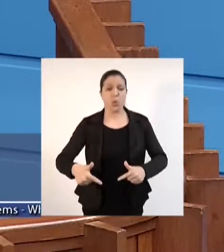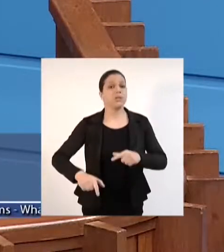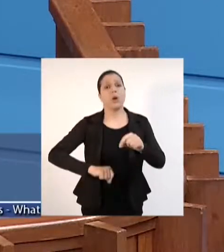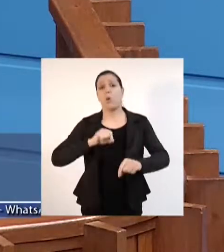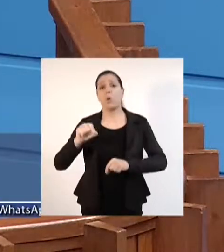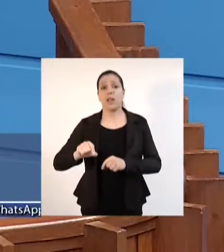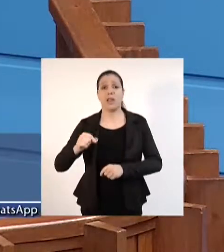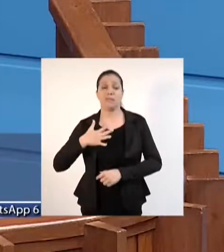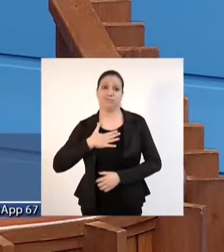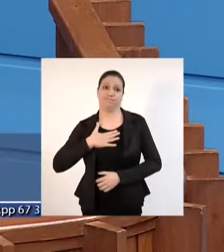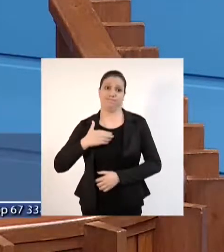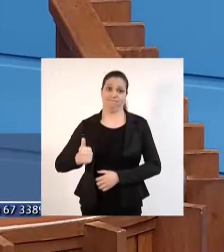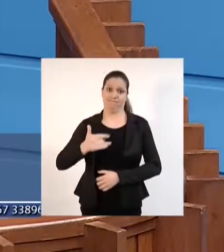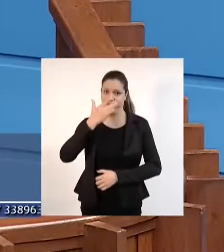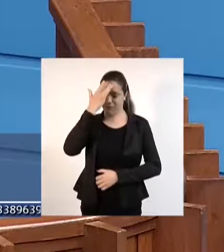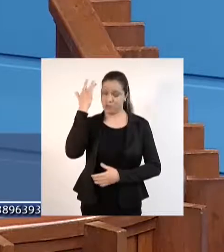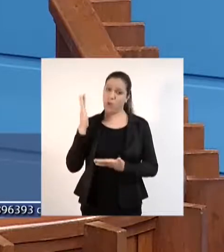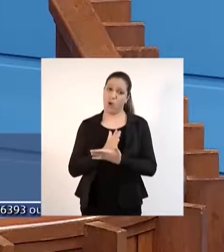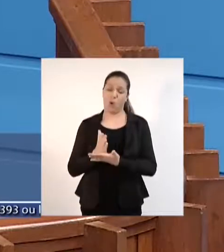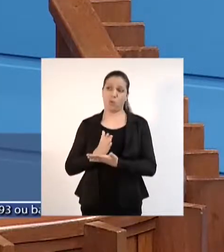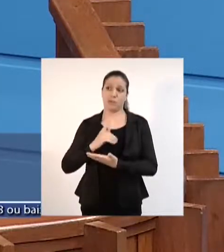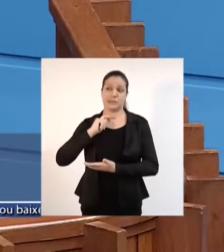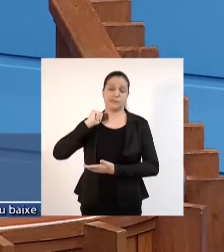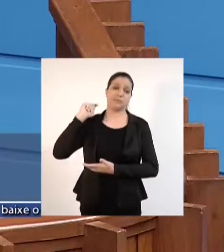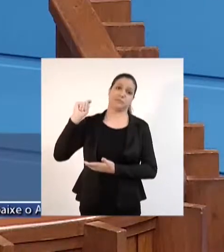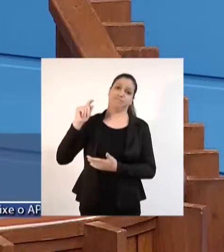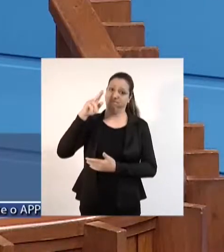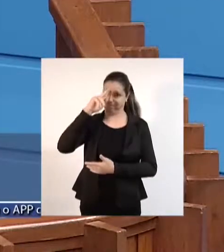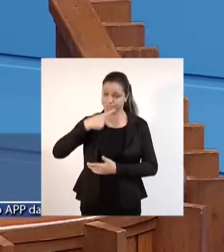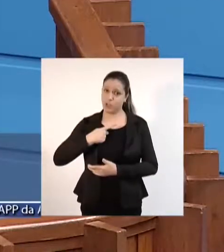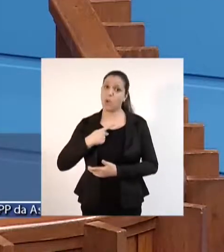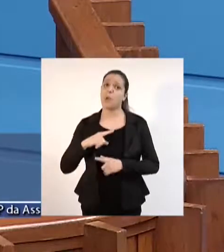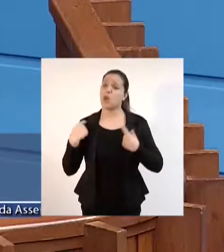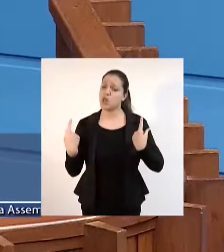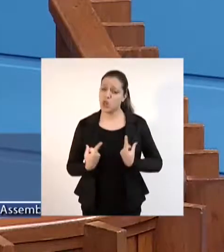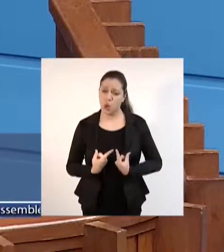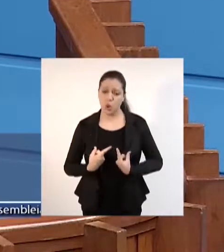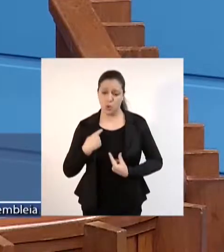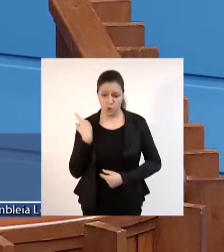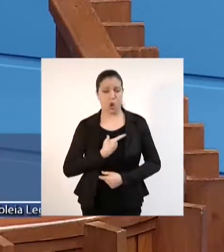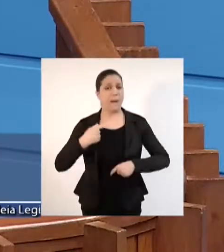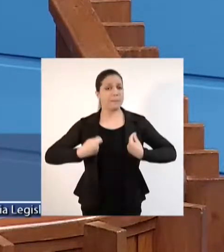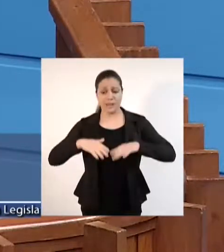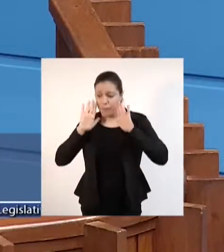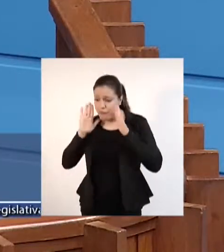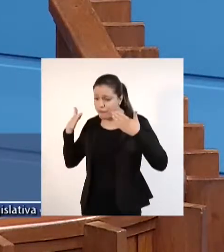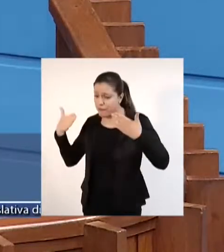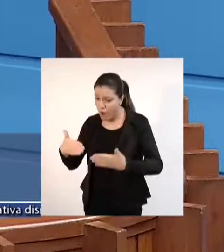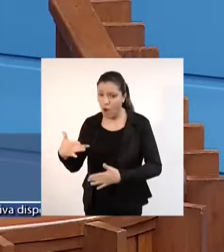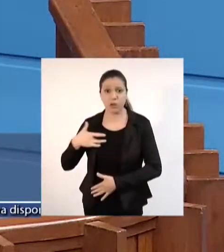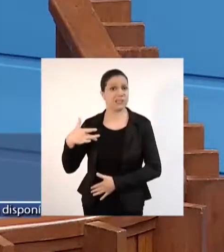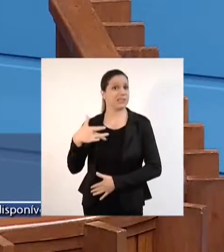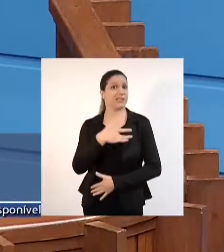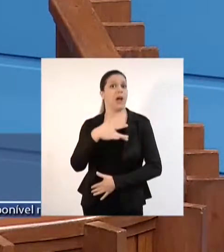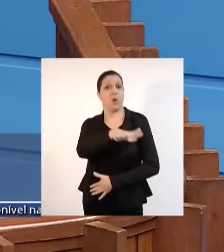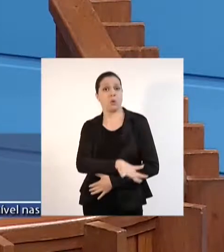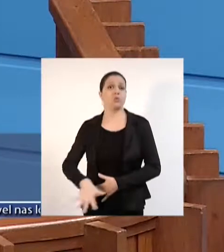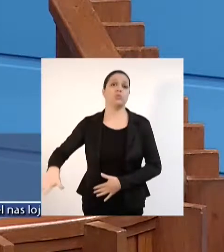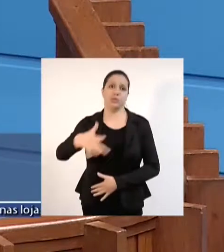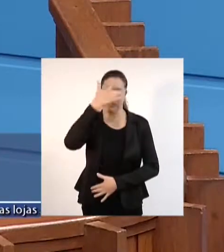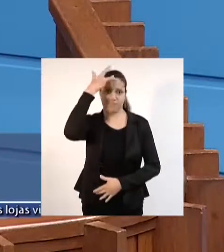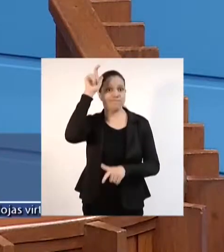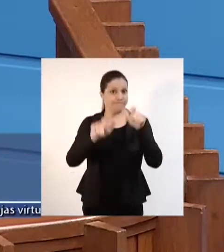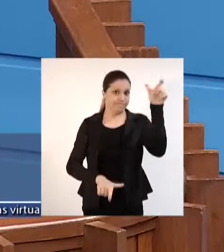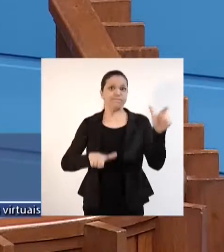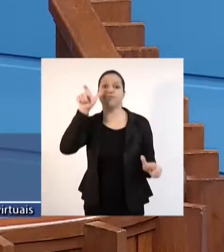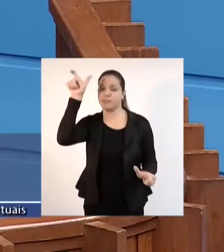saúde pública e que não é tão bem tratado assim, mas que nós temos que falar a respeito